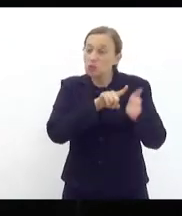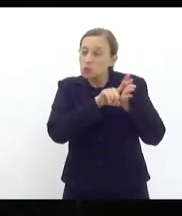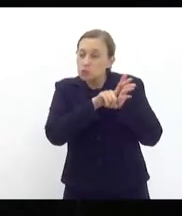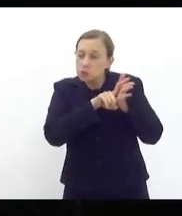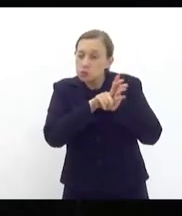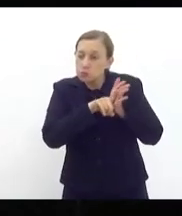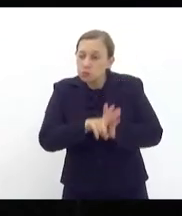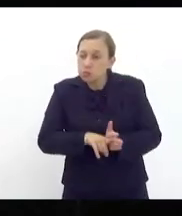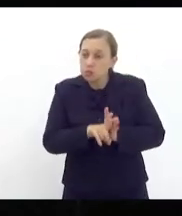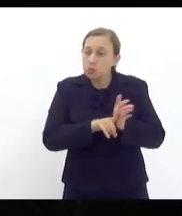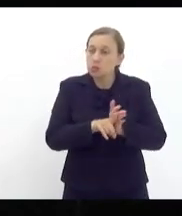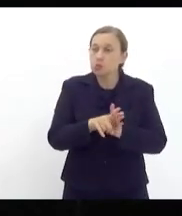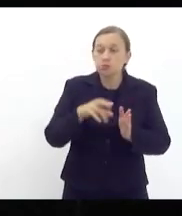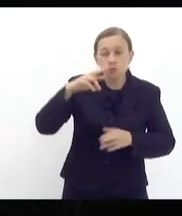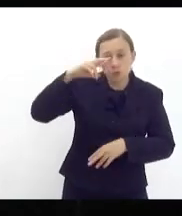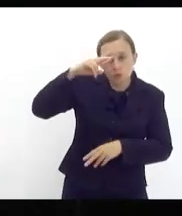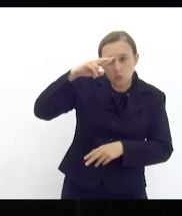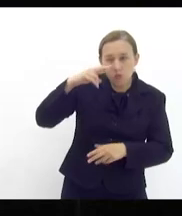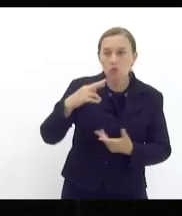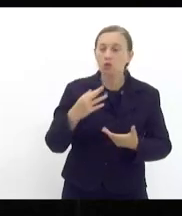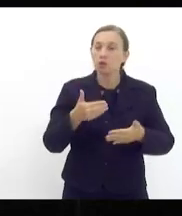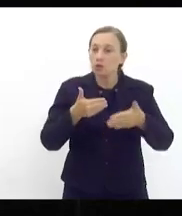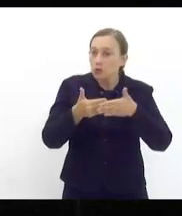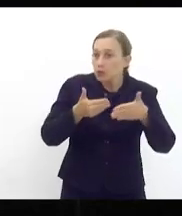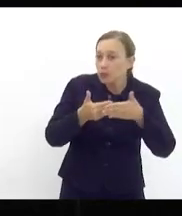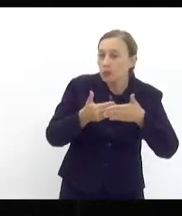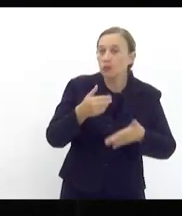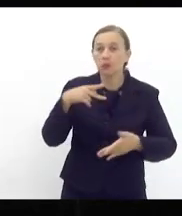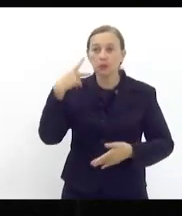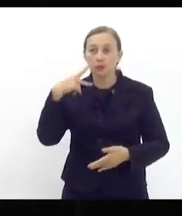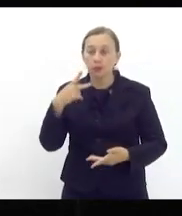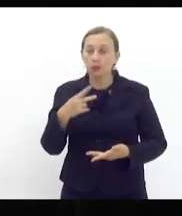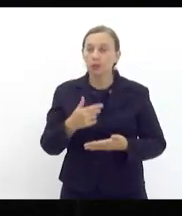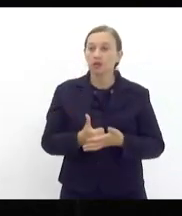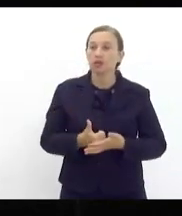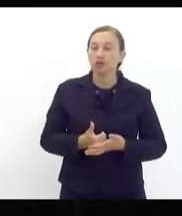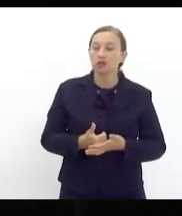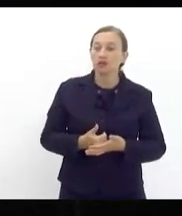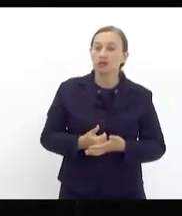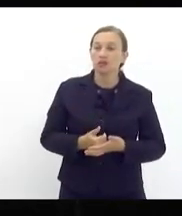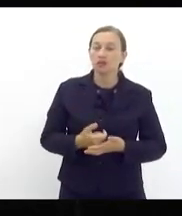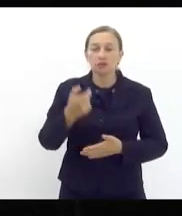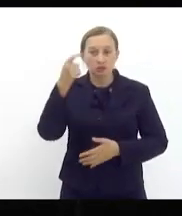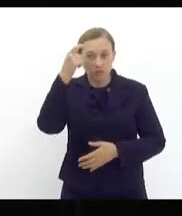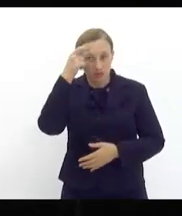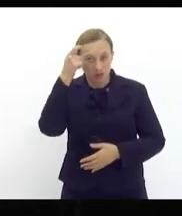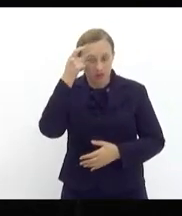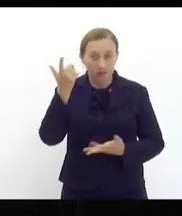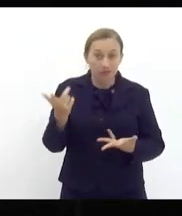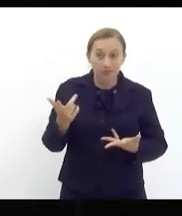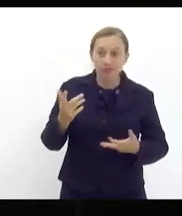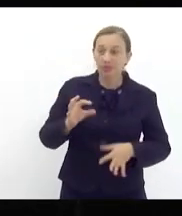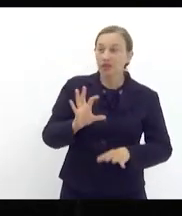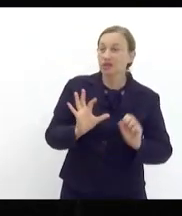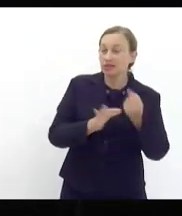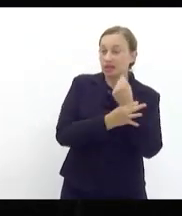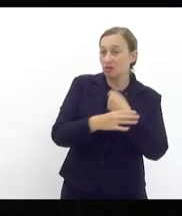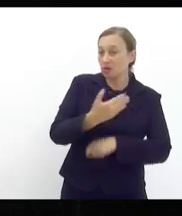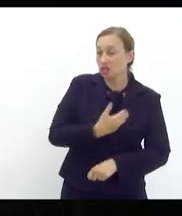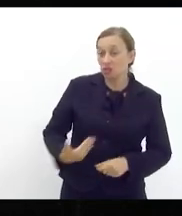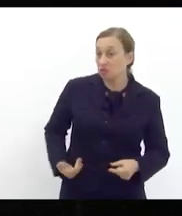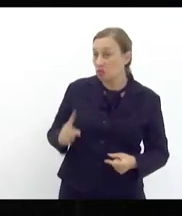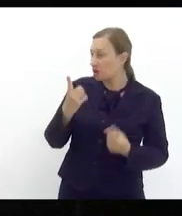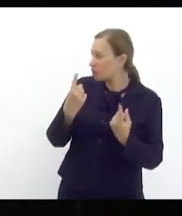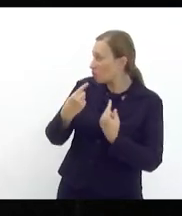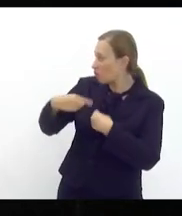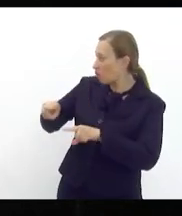polícia de proximidade então tem gente que pensa isso é uma concepção de segurança pública isso não é ser contra a